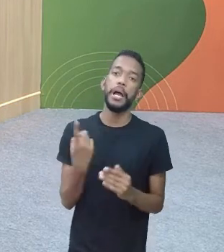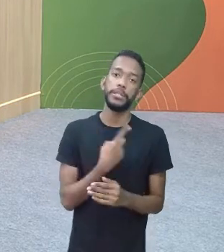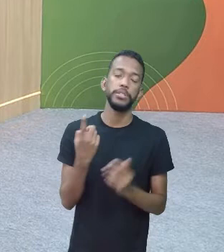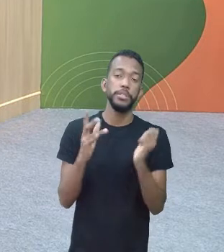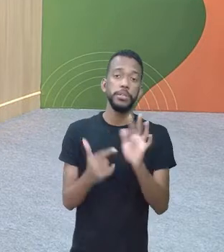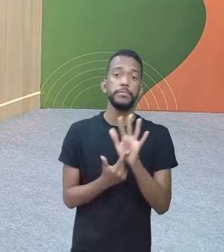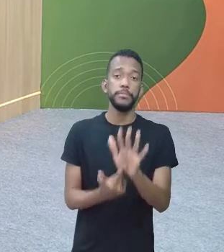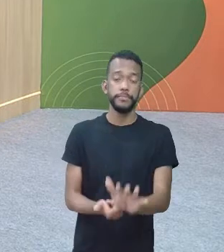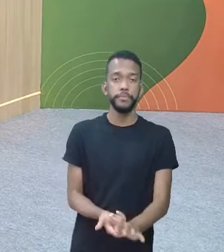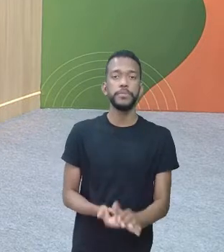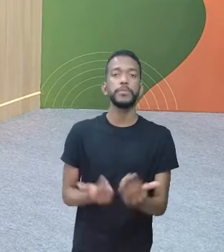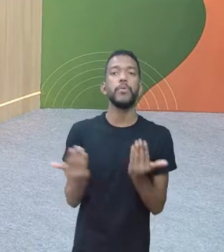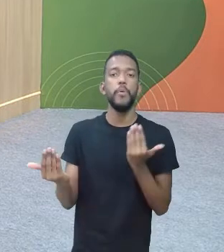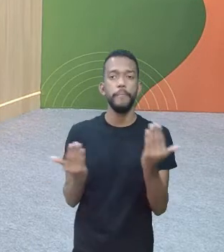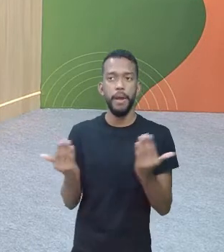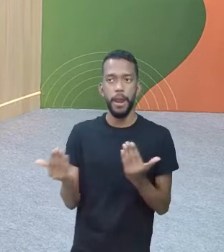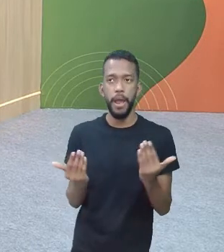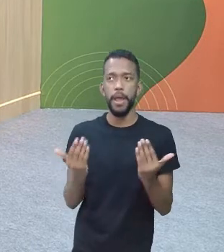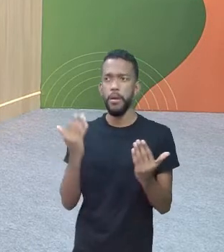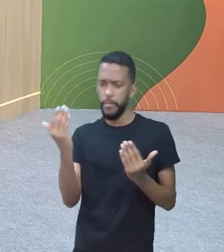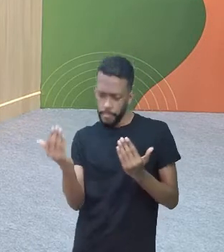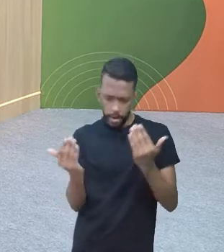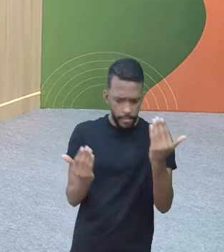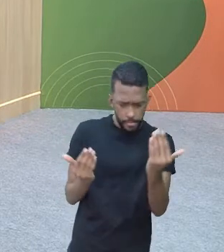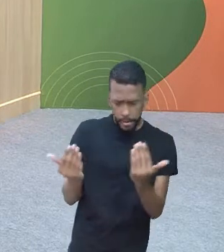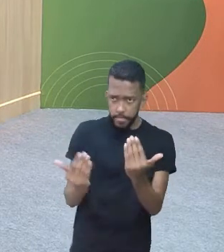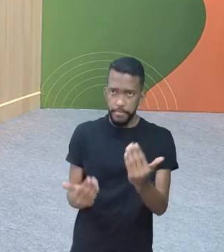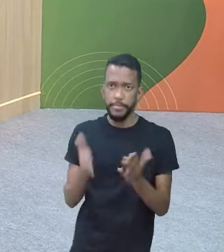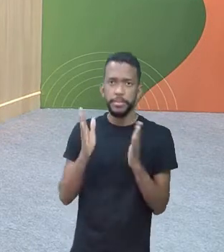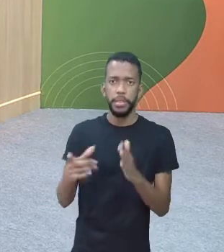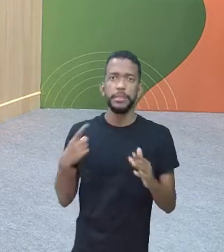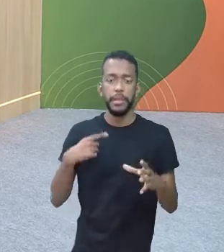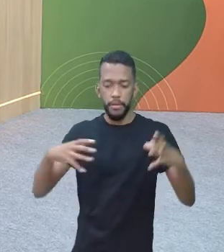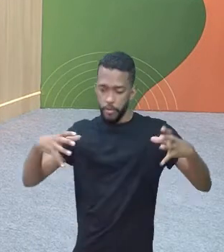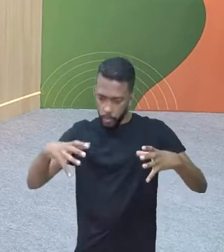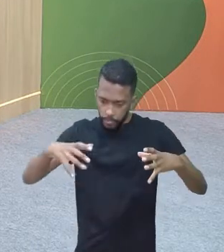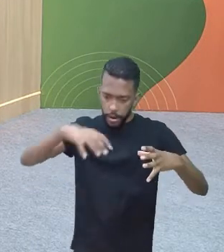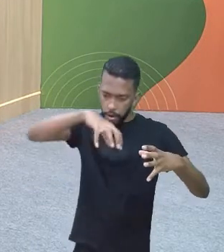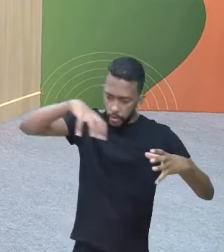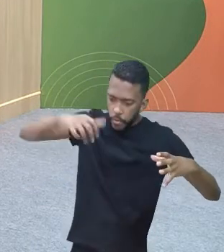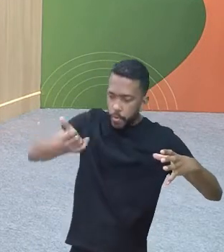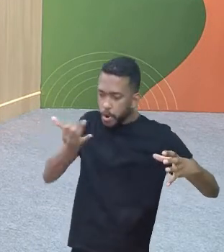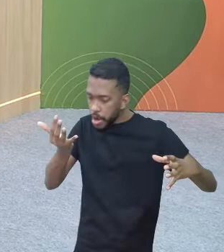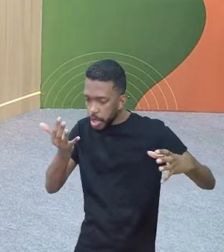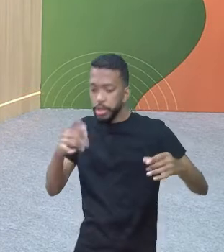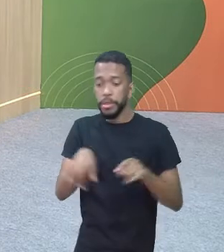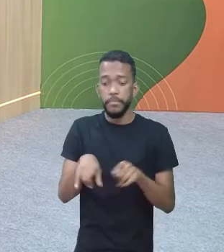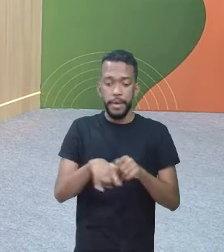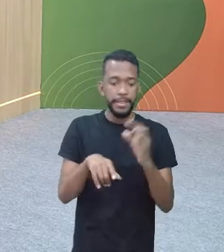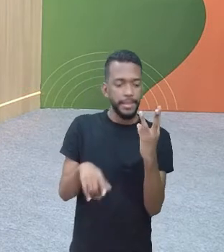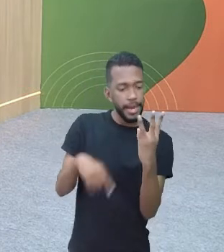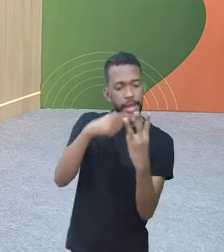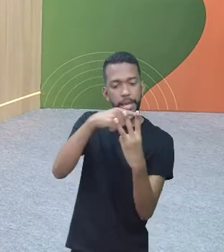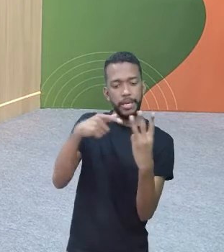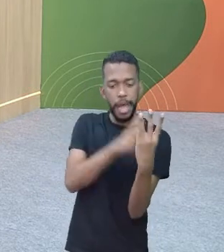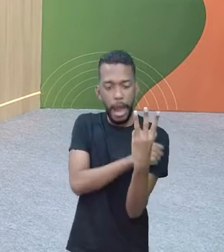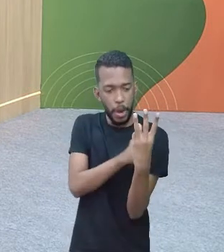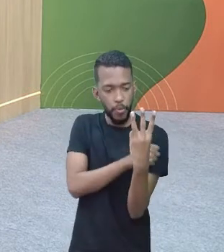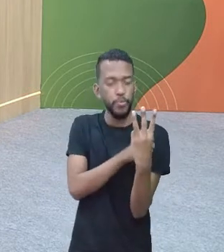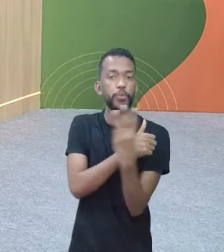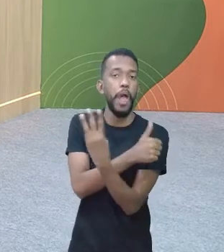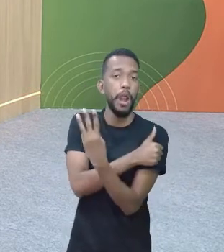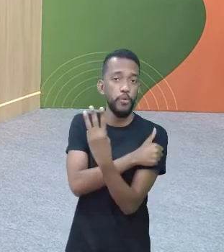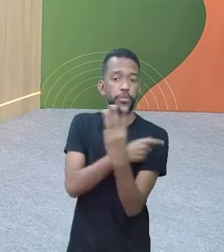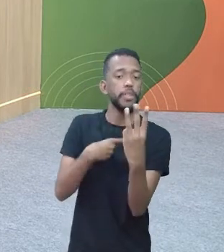né? Comparar a cada tanto eu tenho tantas pessoas. A cada 3 estudantes eu tenho uma